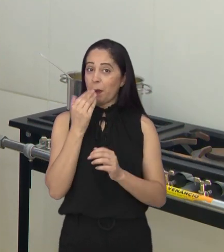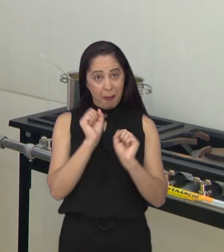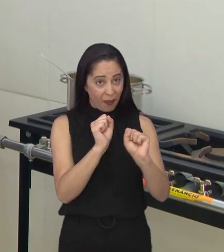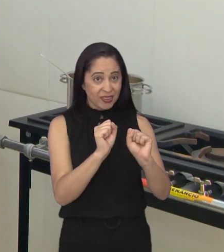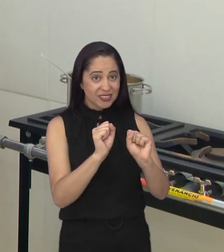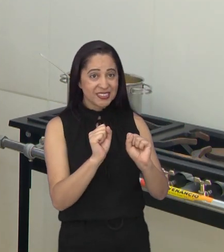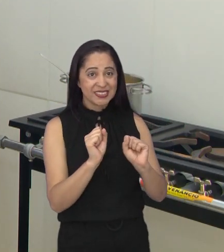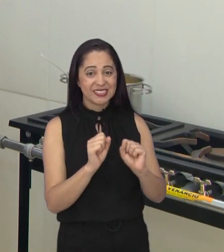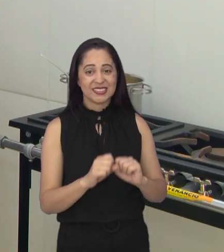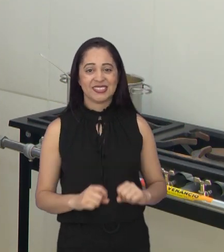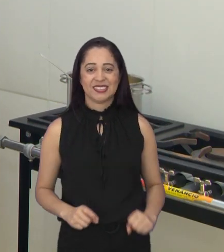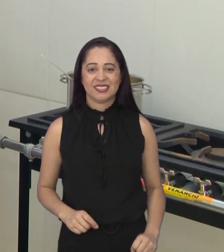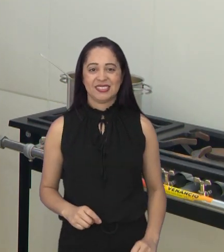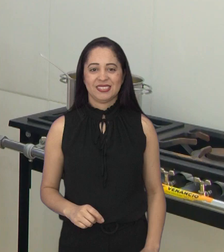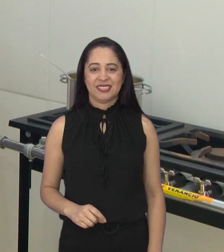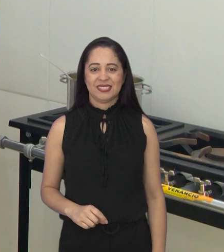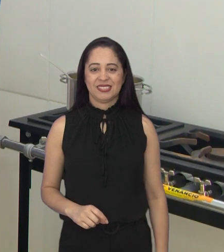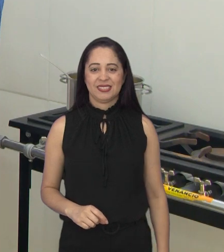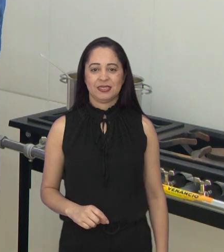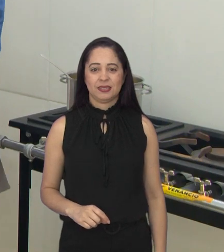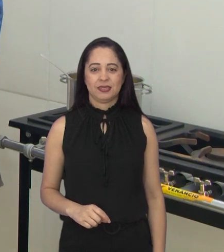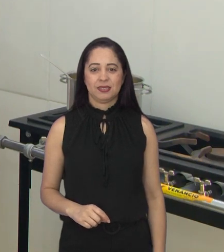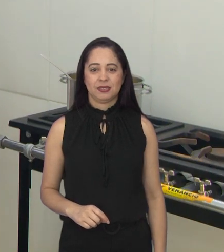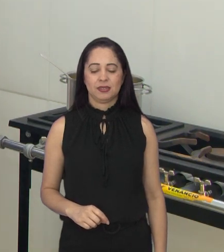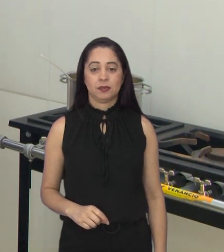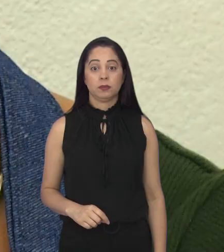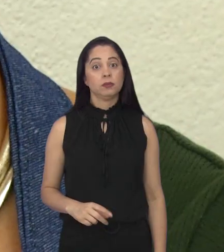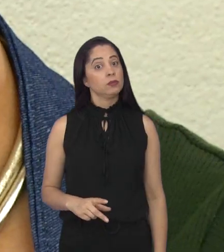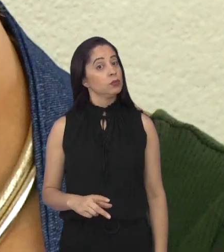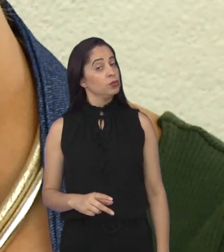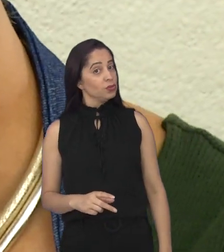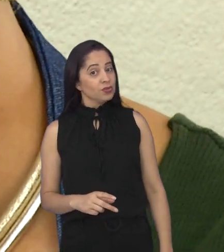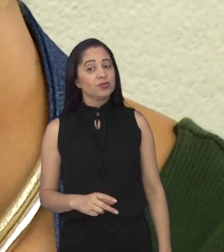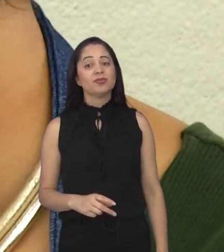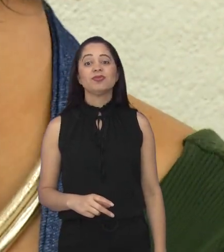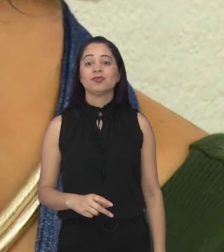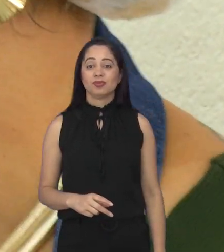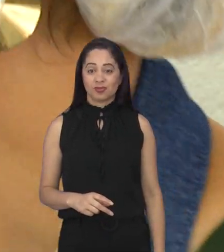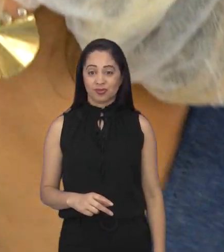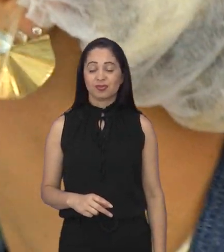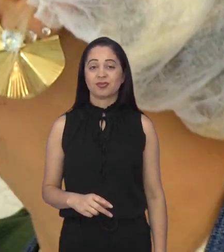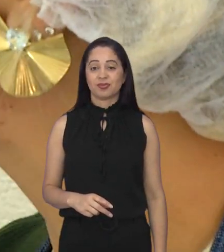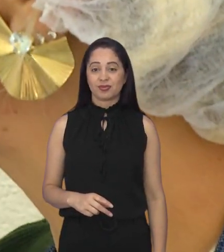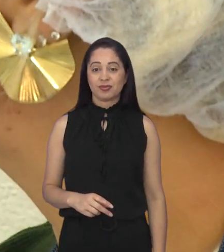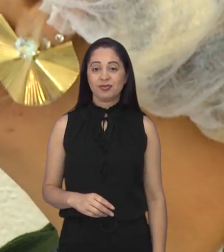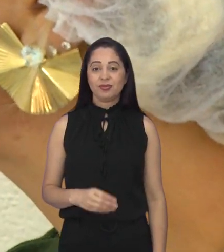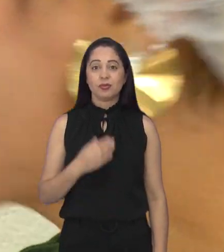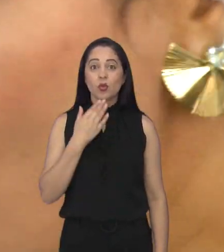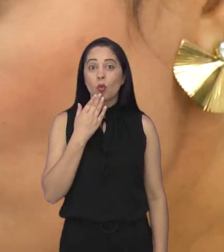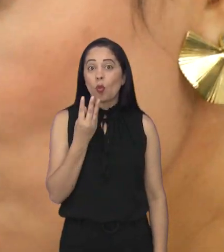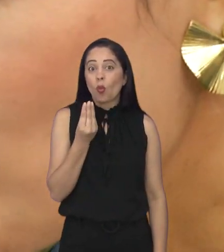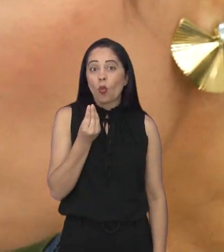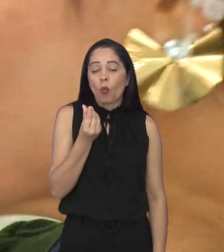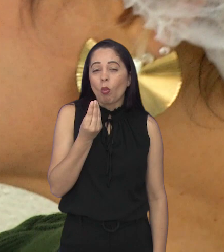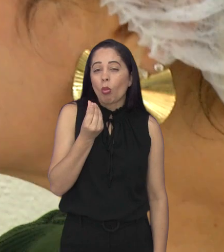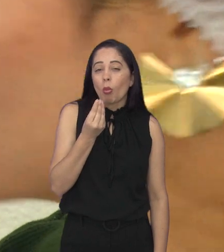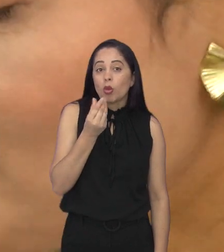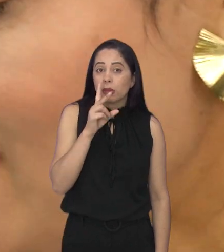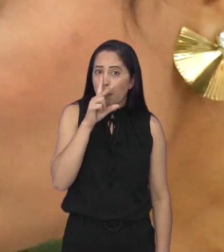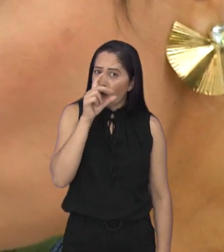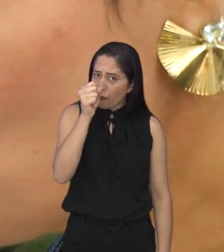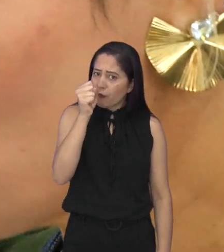maravilhosa. Pode comer, é uma pode delícia, comer? Claro. A pitá é incrível. Tem o kiwi, laranja, morango, todas as frutas.